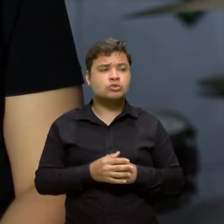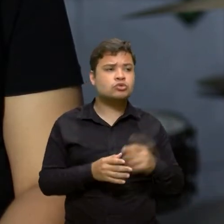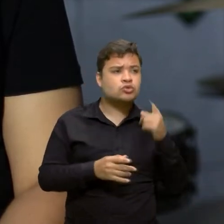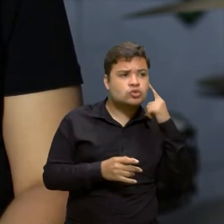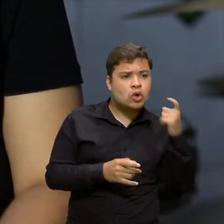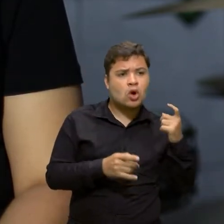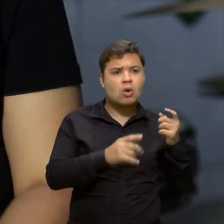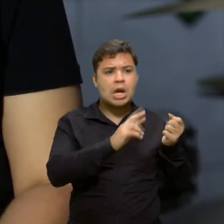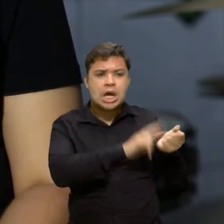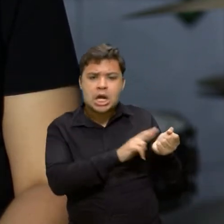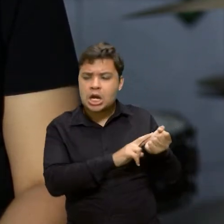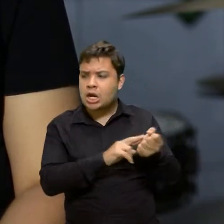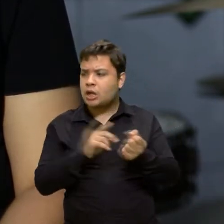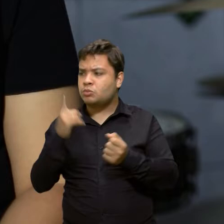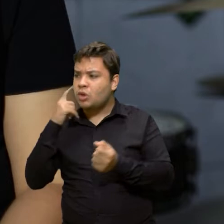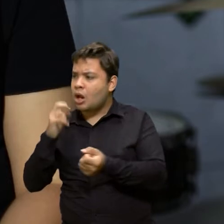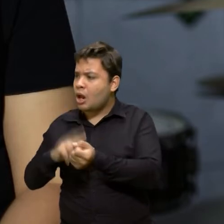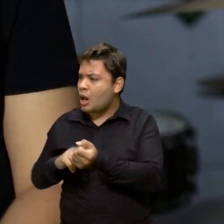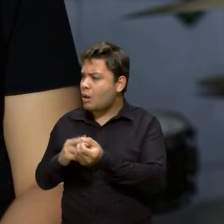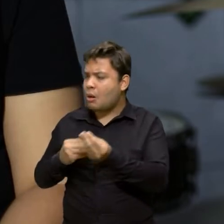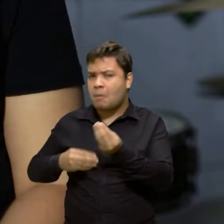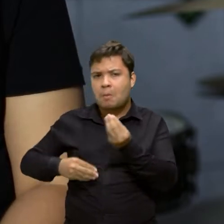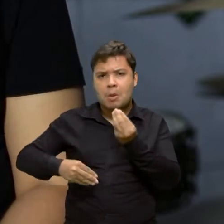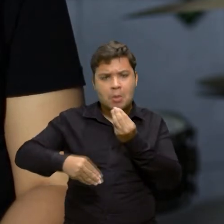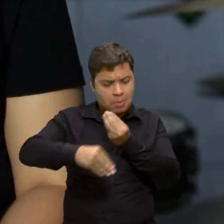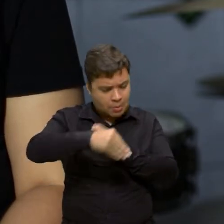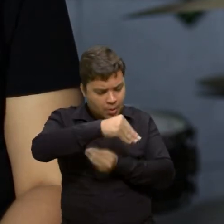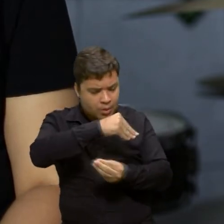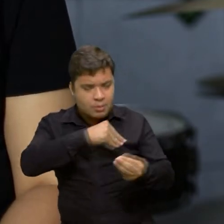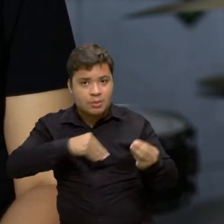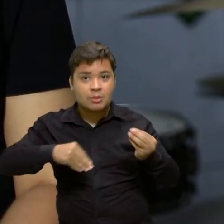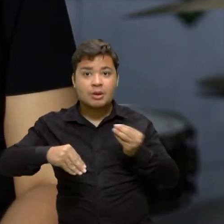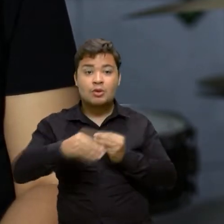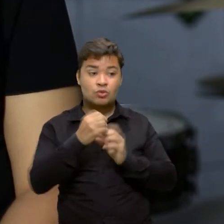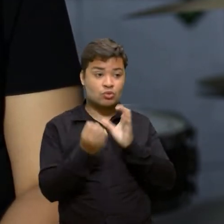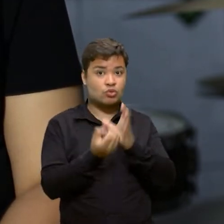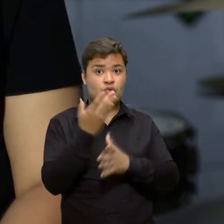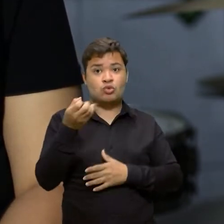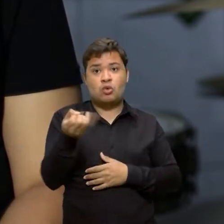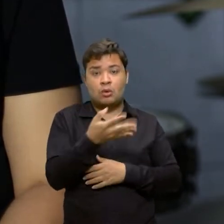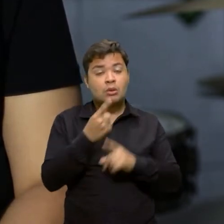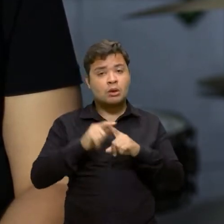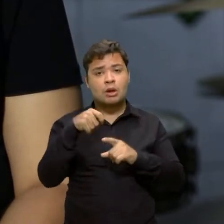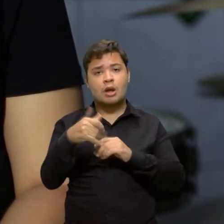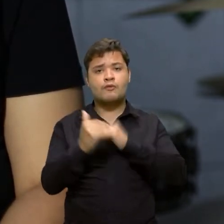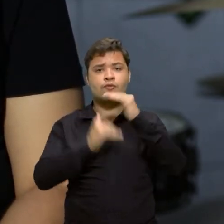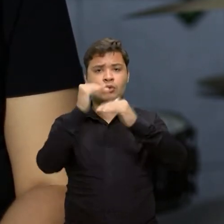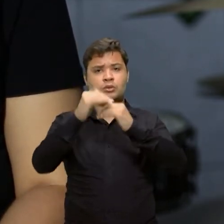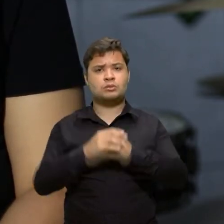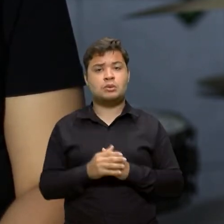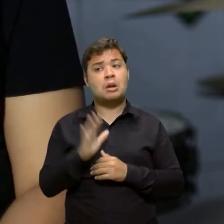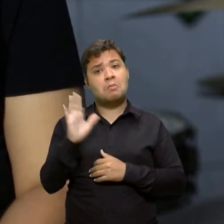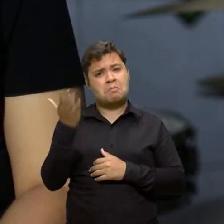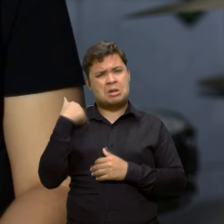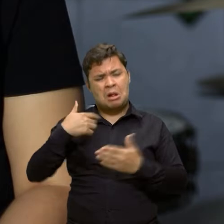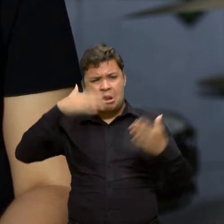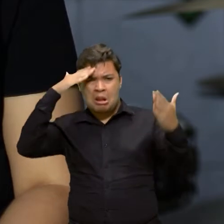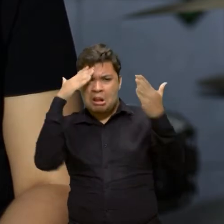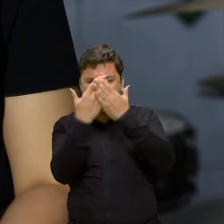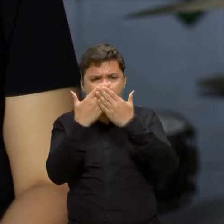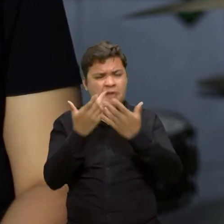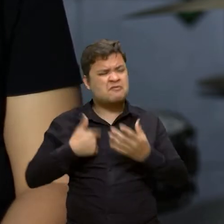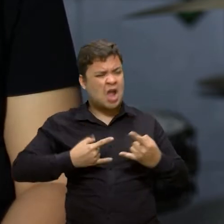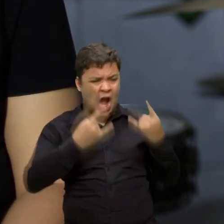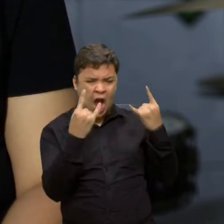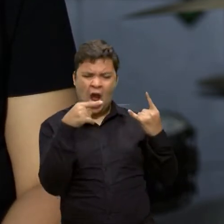mesclar os sons e tudo mais, né? Porque a evolução da gente é isso, né? Antes eu não pensava assim, antes eu tinha a cabeça muito fechada que rock era